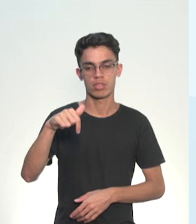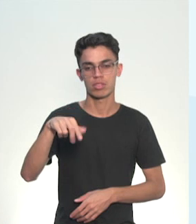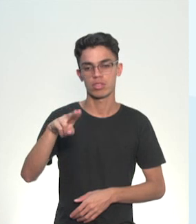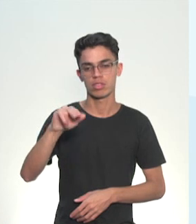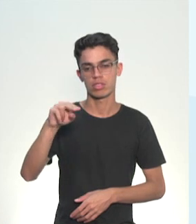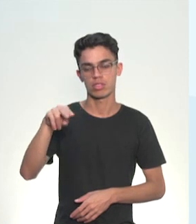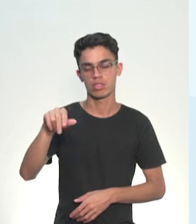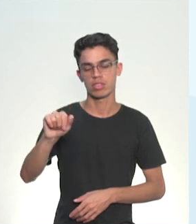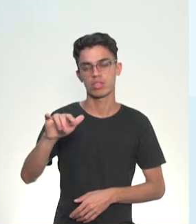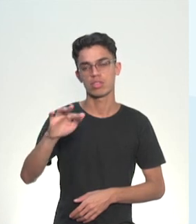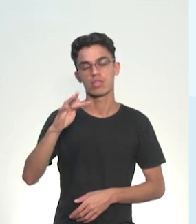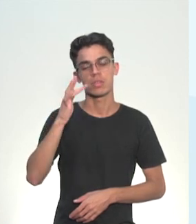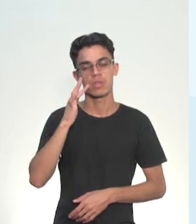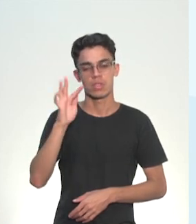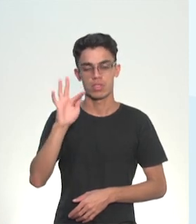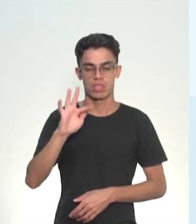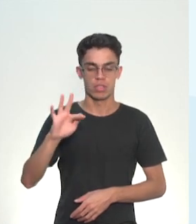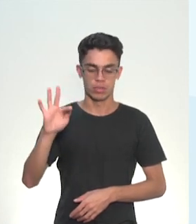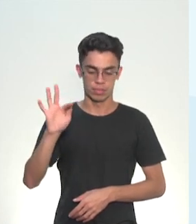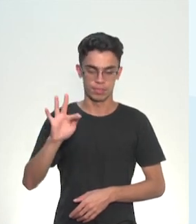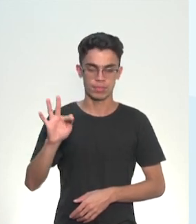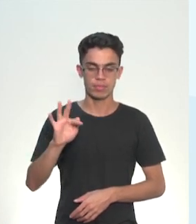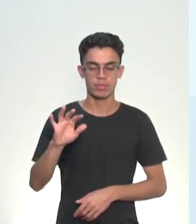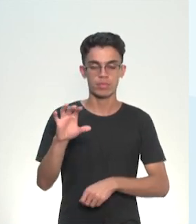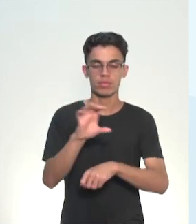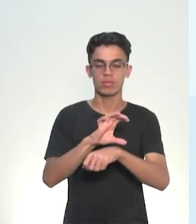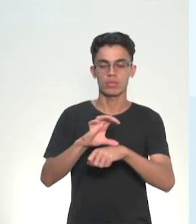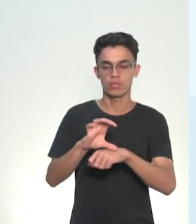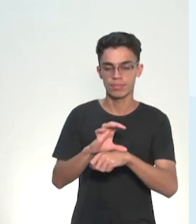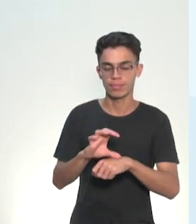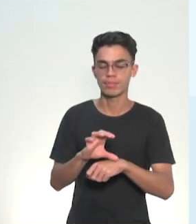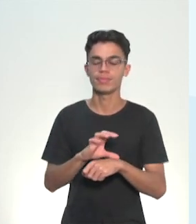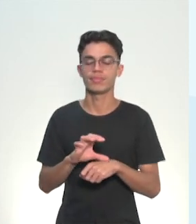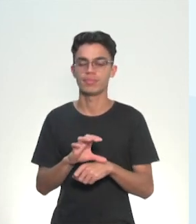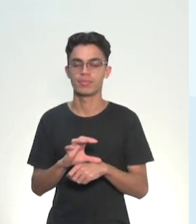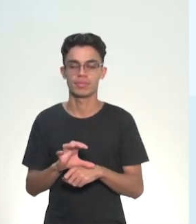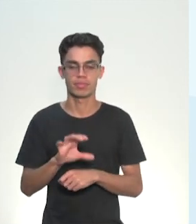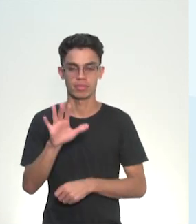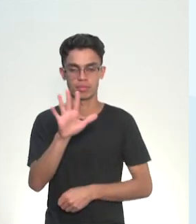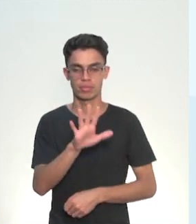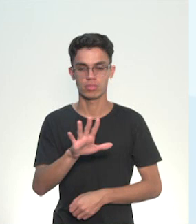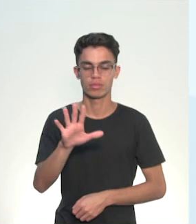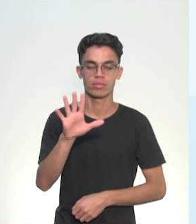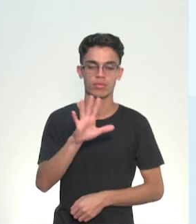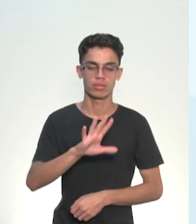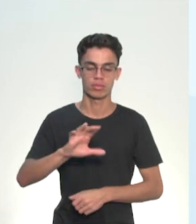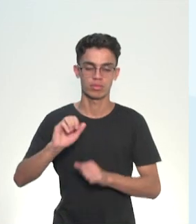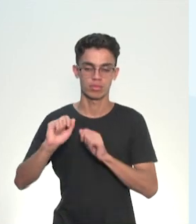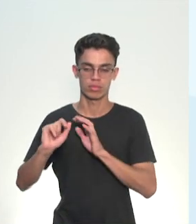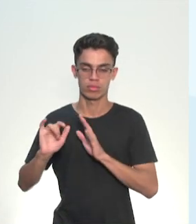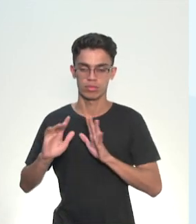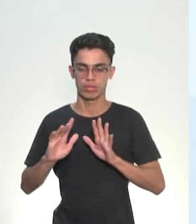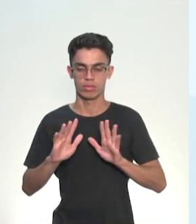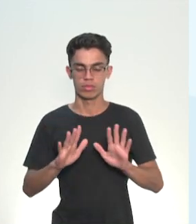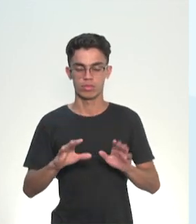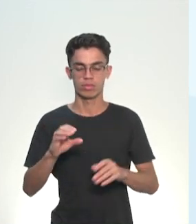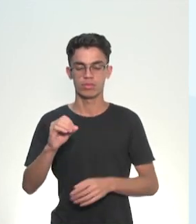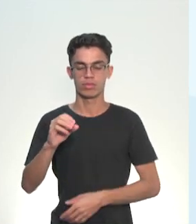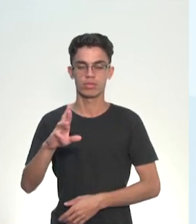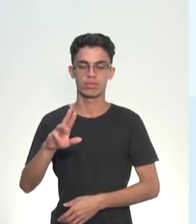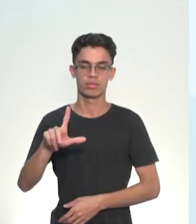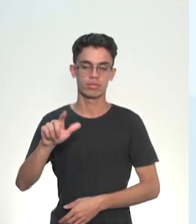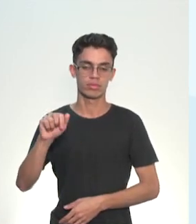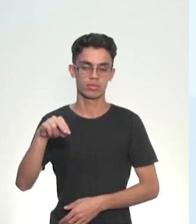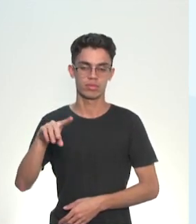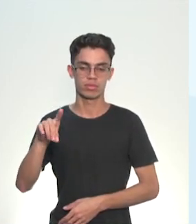departamento francês, né, agora ficou verdinho aí. O cinza que está no centro, né, dominado aí, colonizado pelos holandeses, né,